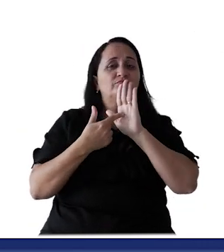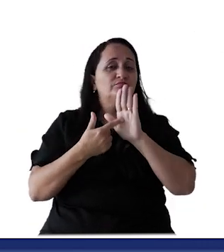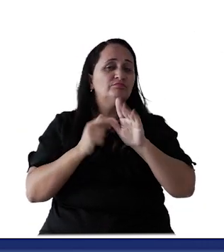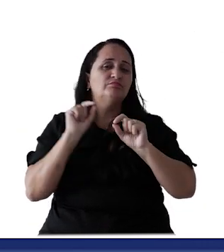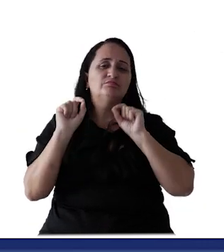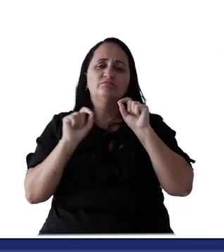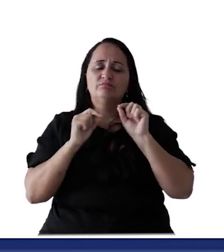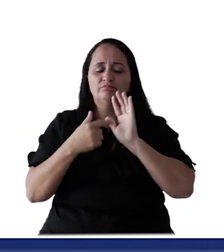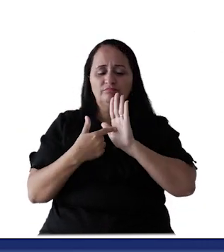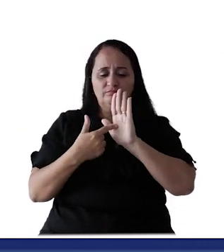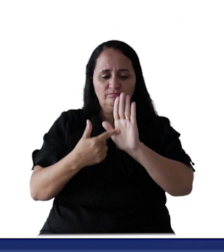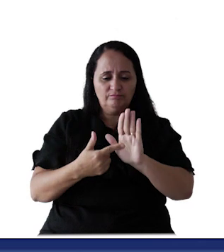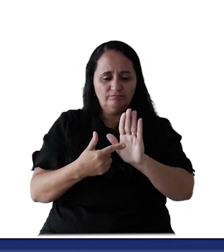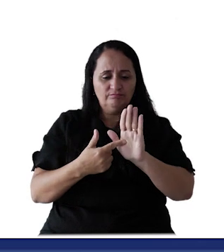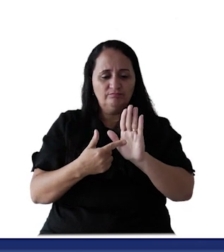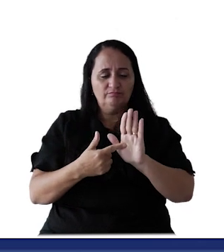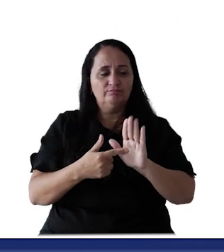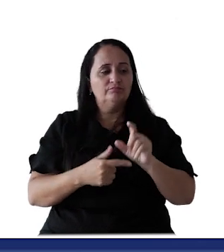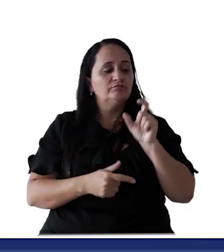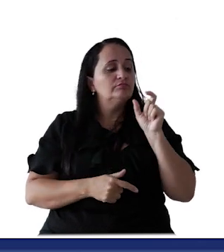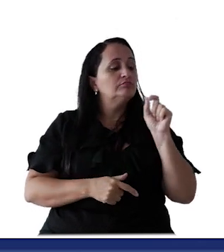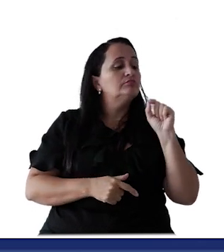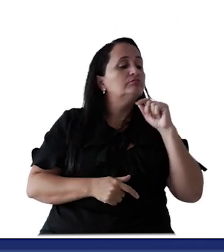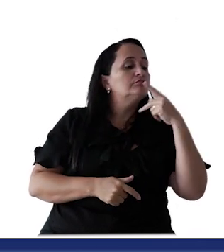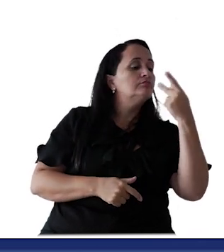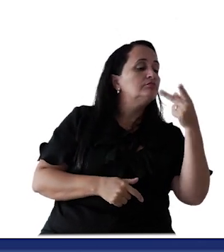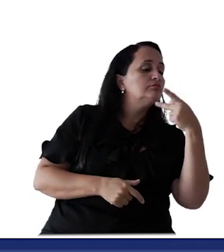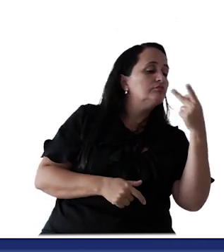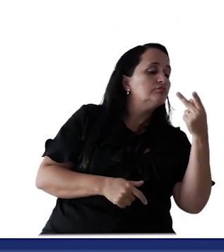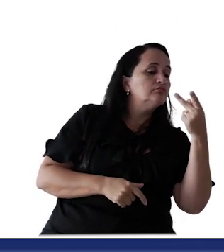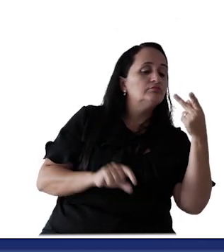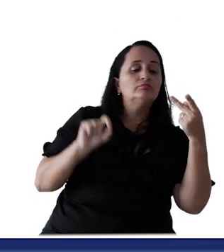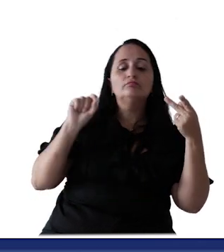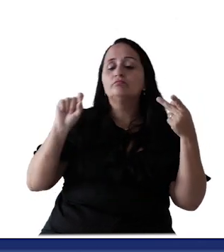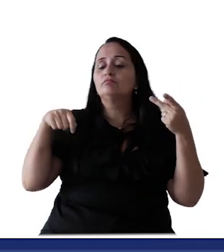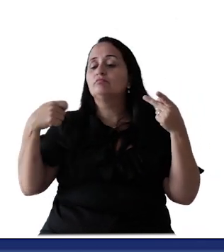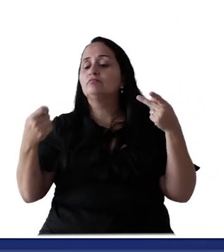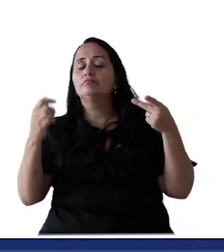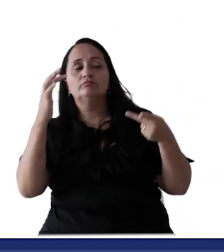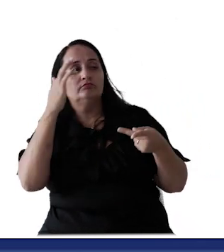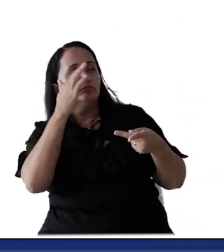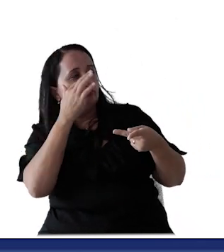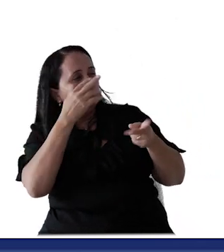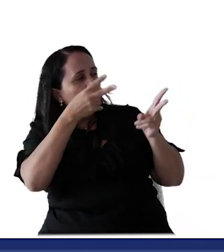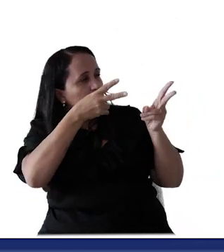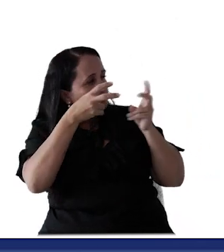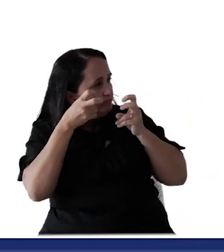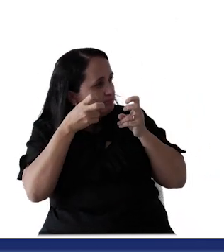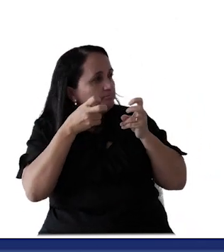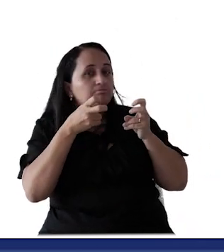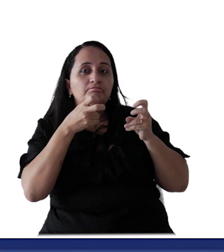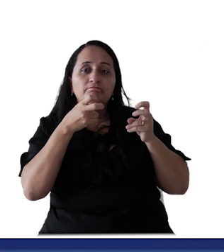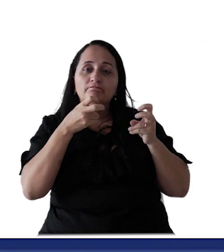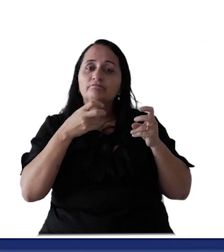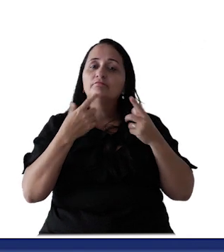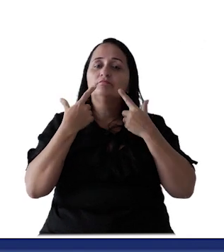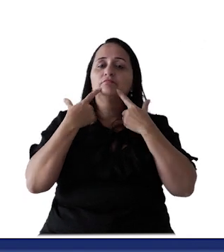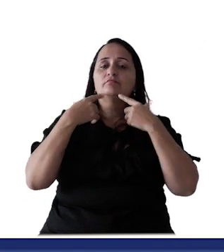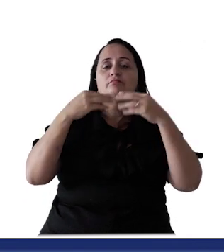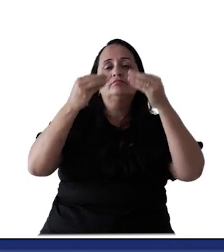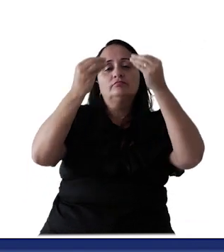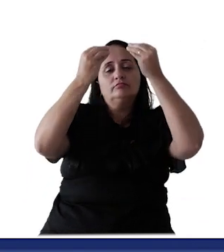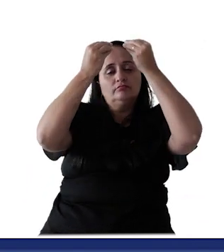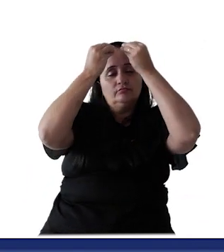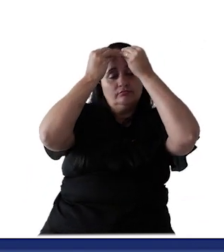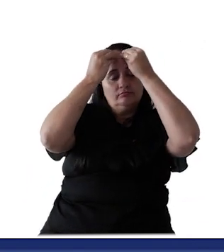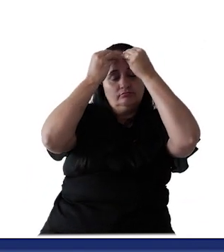texto indicando o locutor e o interlocutor e o tipo de linguagem